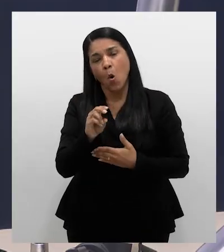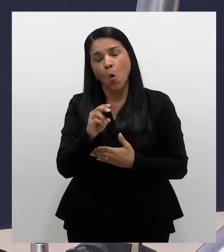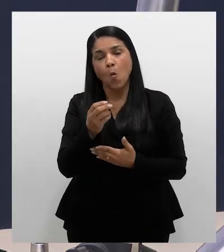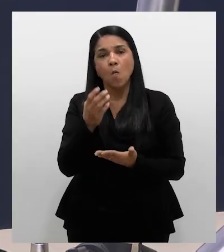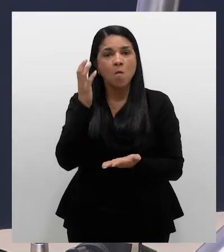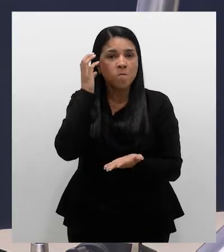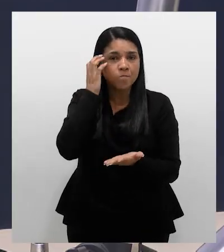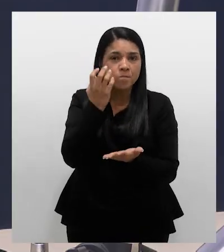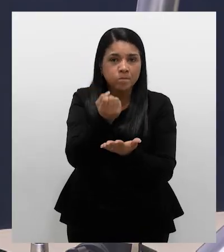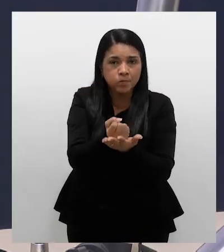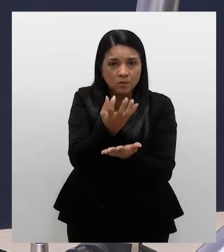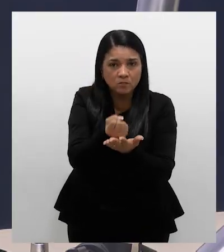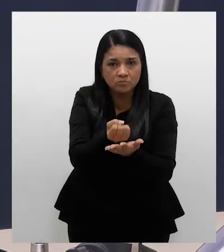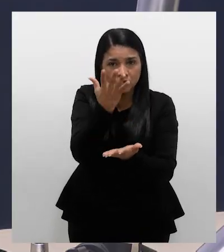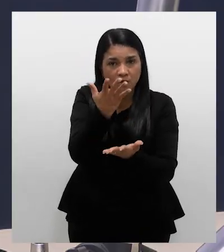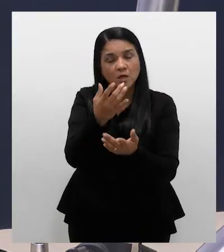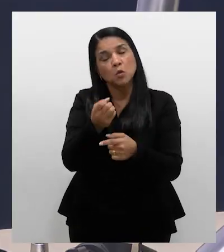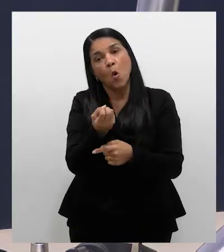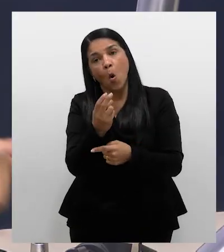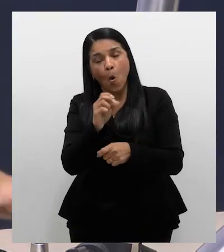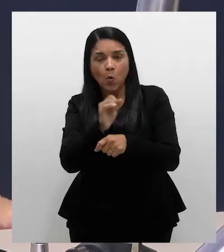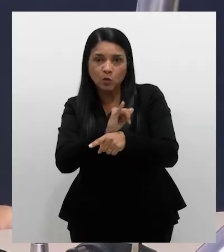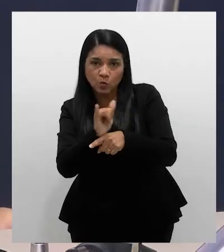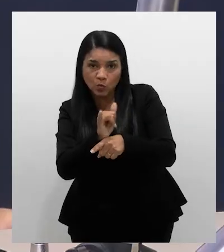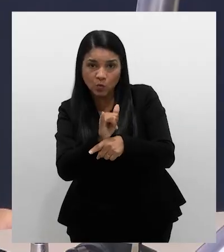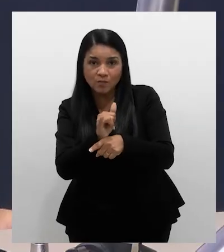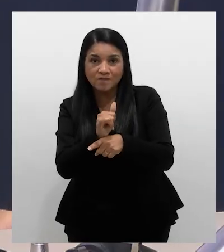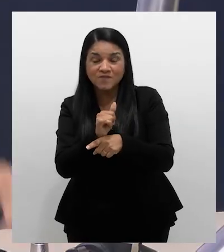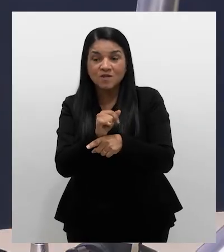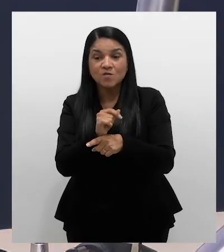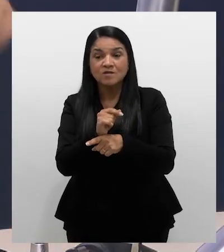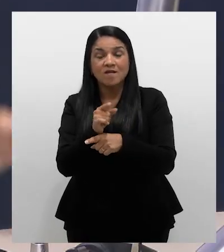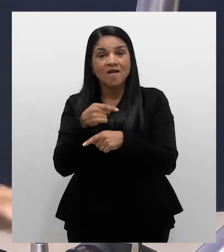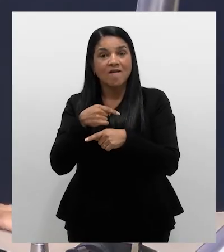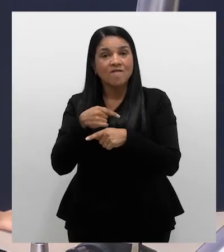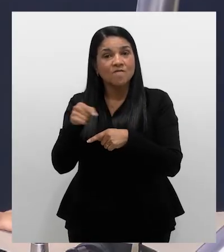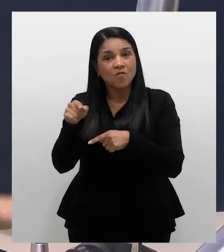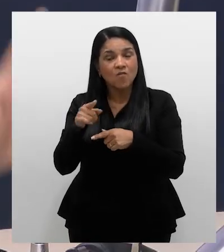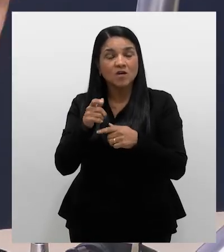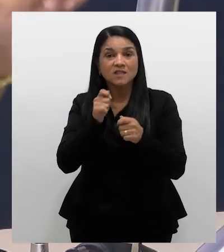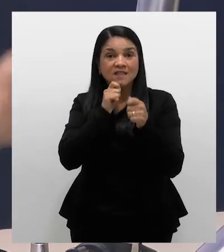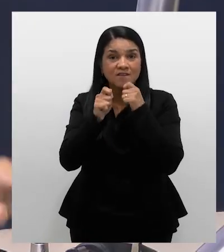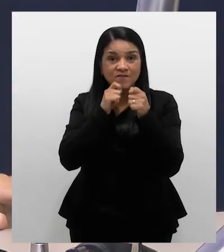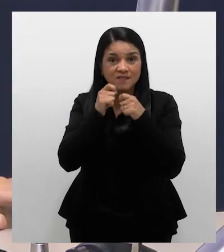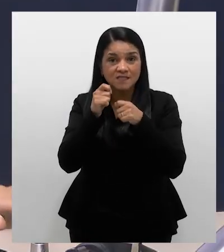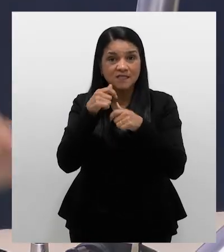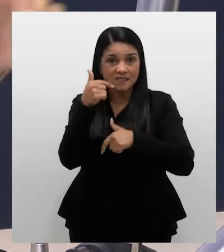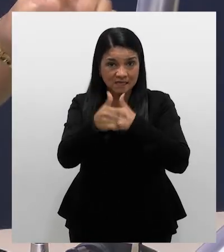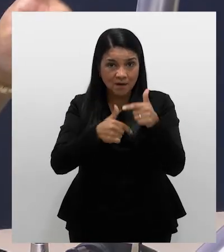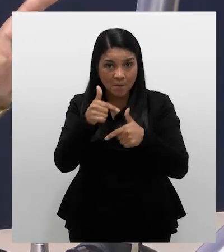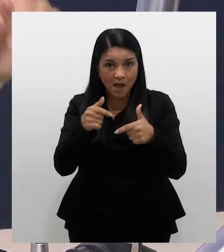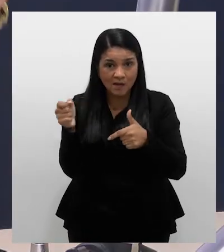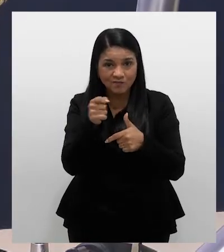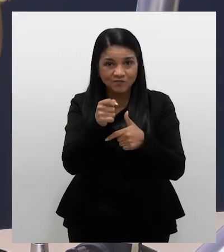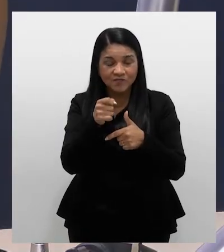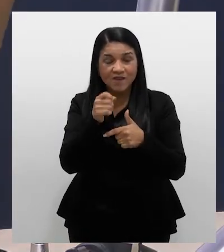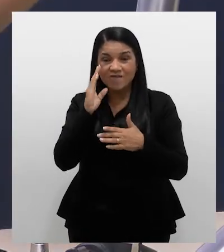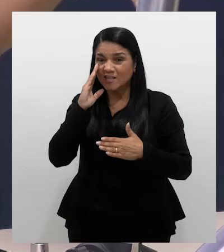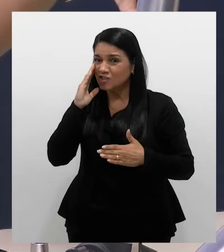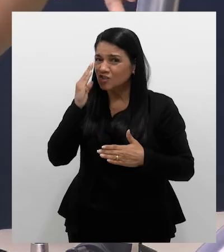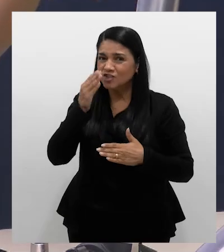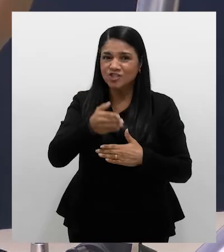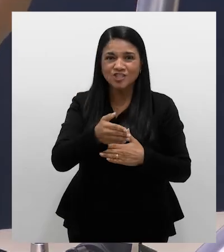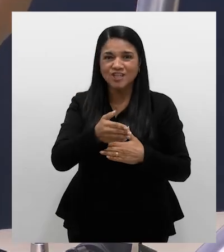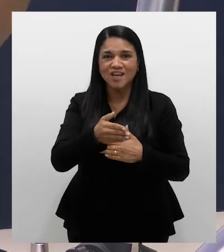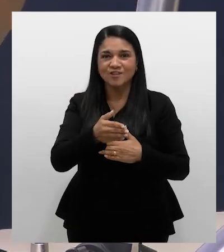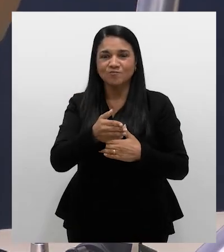podcast, o seu canal no YouTube, quando ela for para a entrevista de emprego, ela vai ser aquela pessoa que não vai ser prolixa. Ela vai ser aquela pessoa que vai